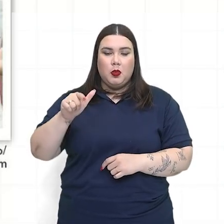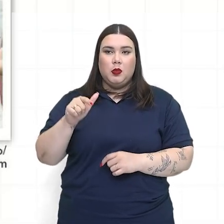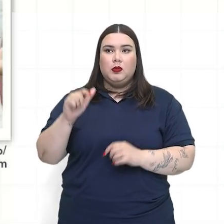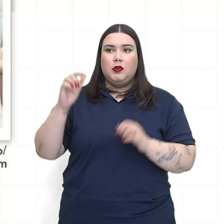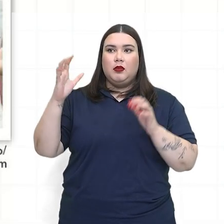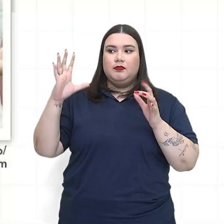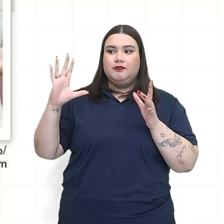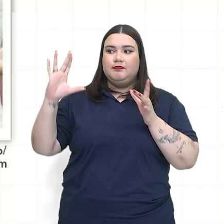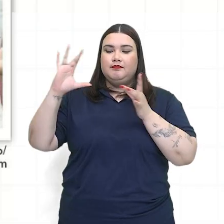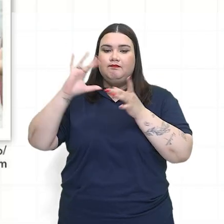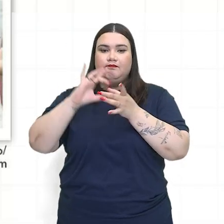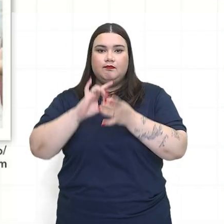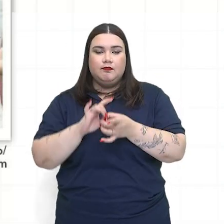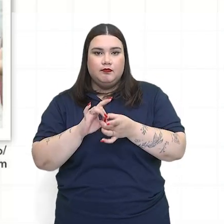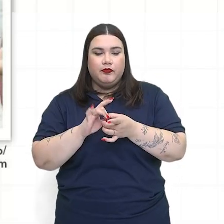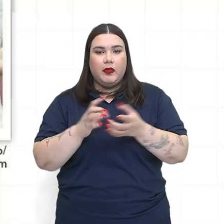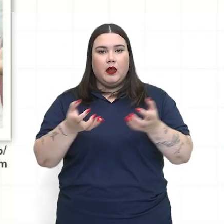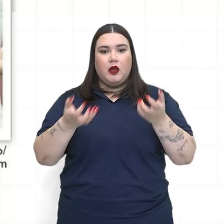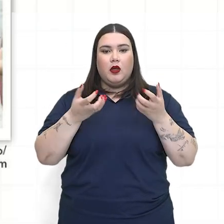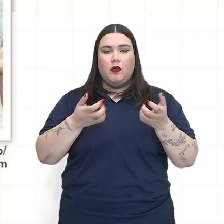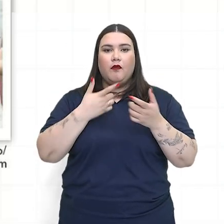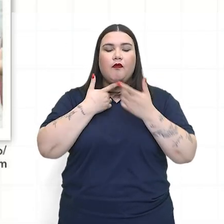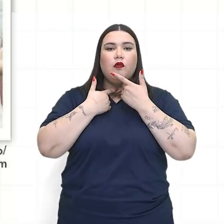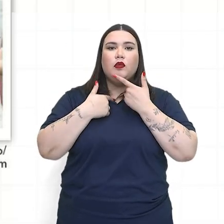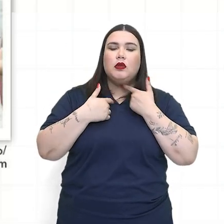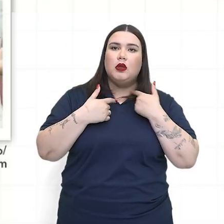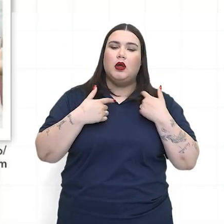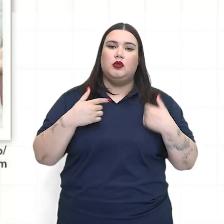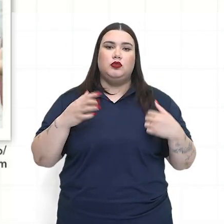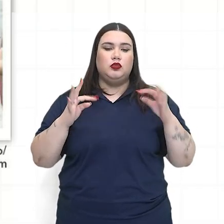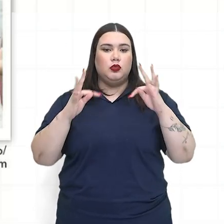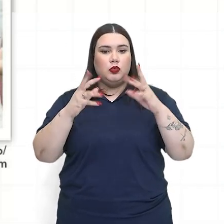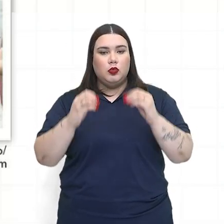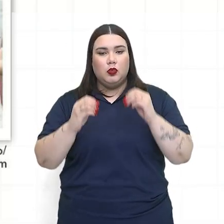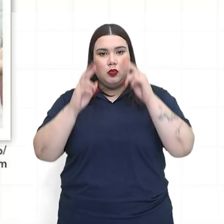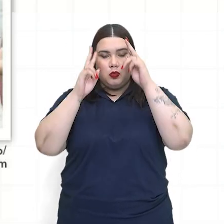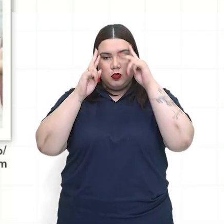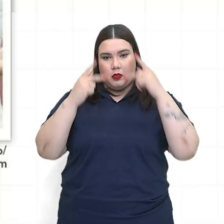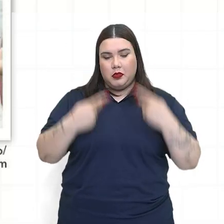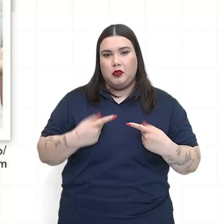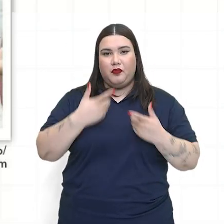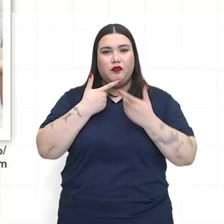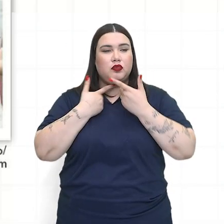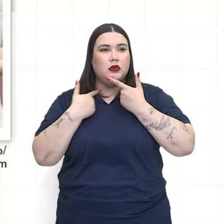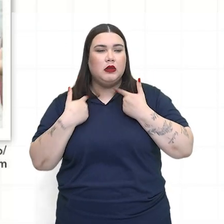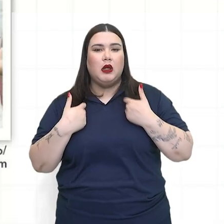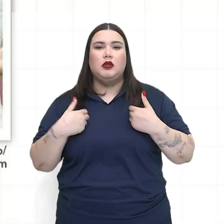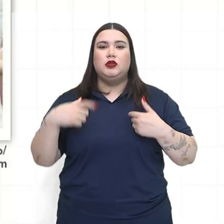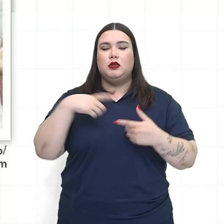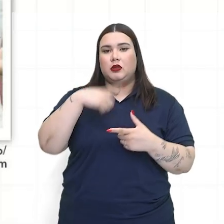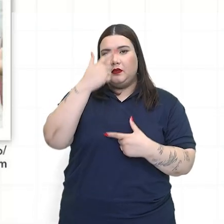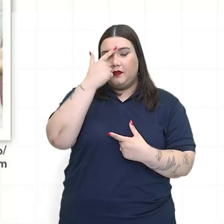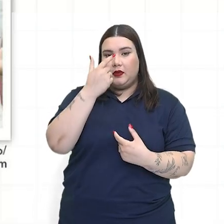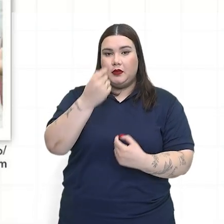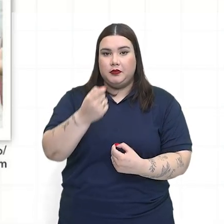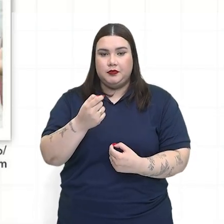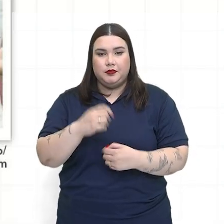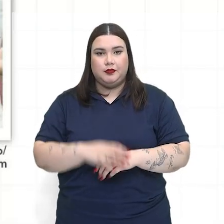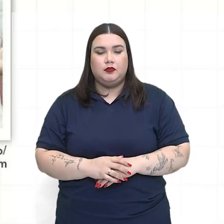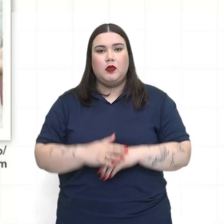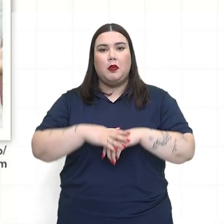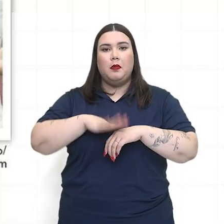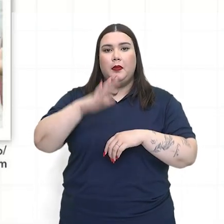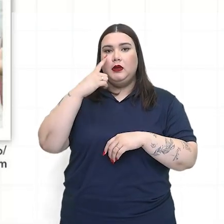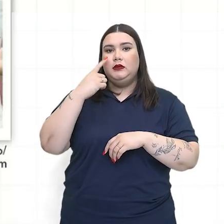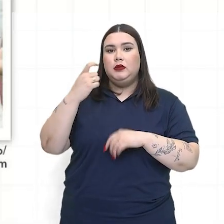é uma vontade perene de todo ser humano que tem fé, ok? E o mais interessante sobre